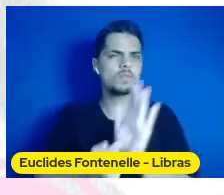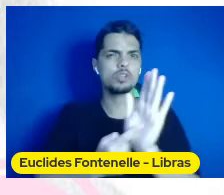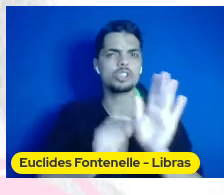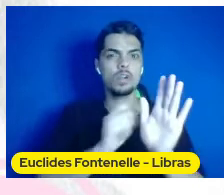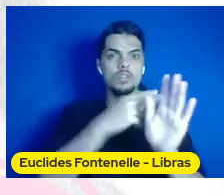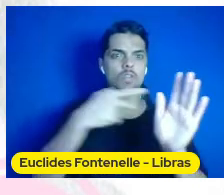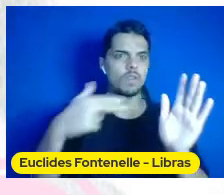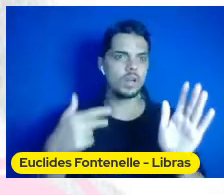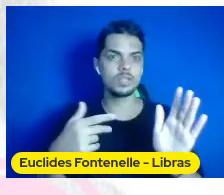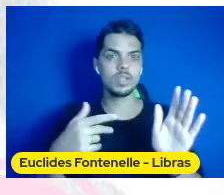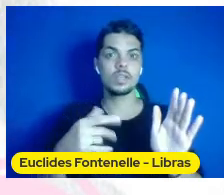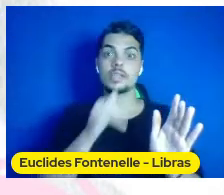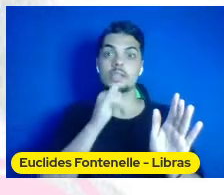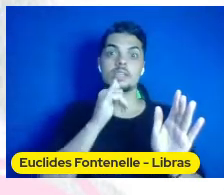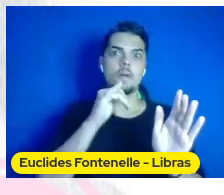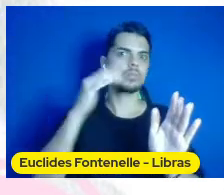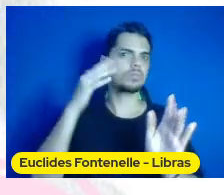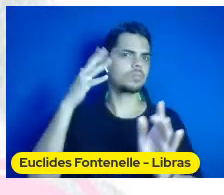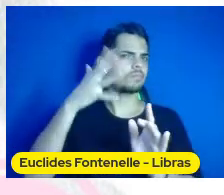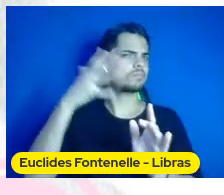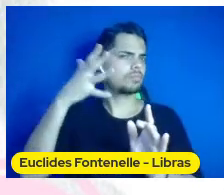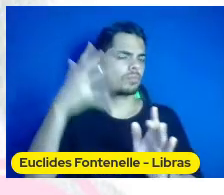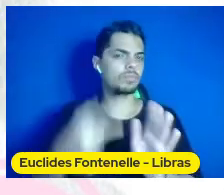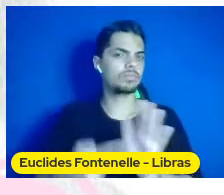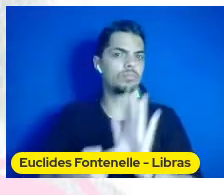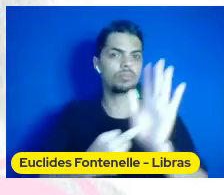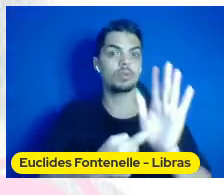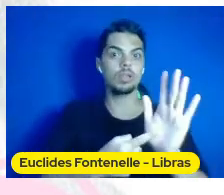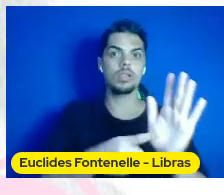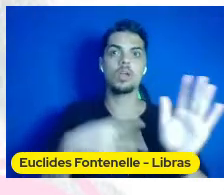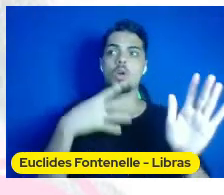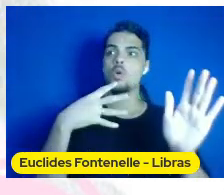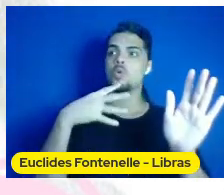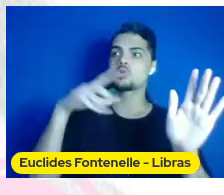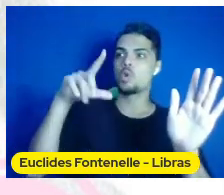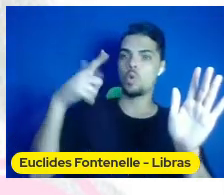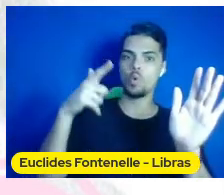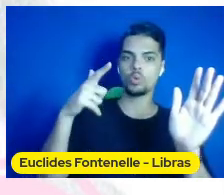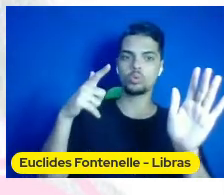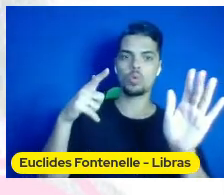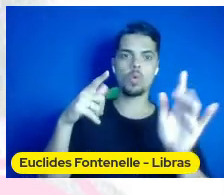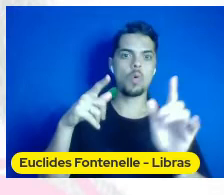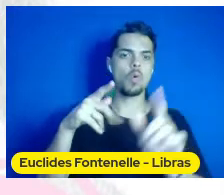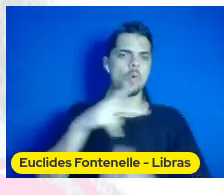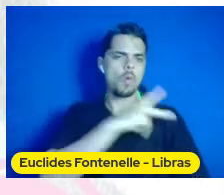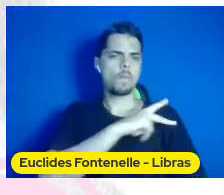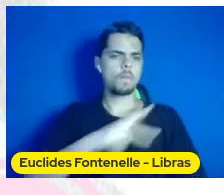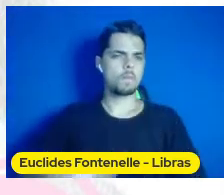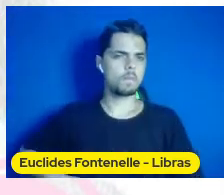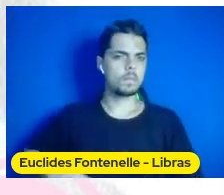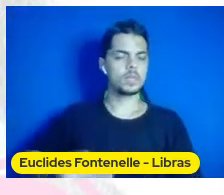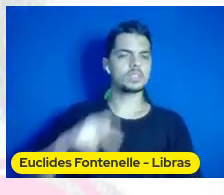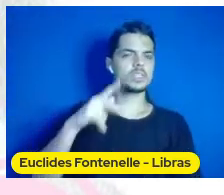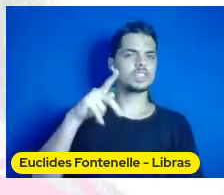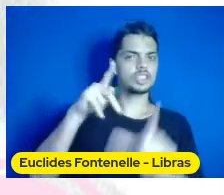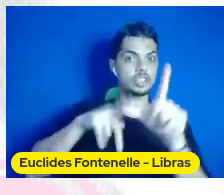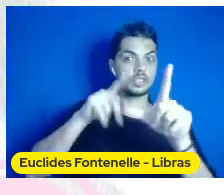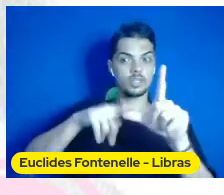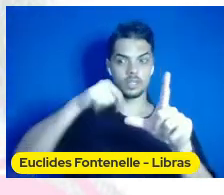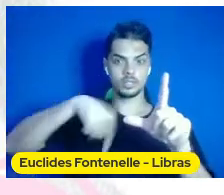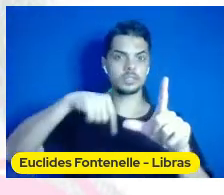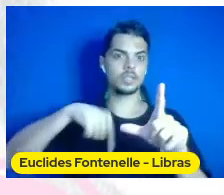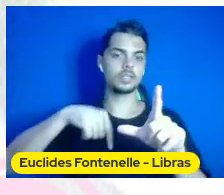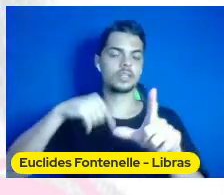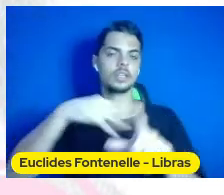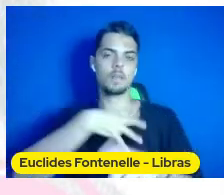o presidente da Academia de Letras aqui da cidade, de Feira de Santana, Eduardo Kruszewski. E ele me apresentou uma proposta